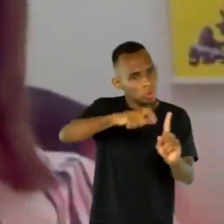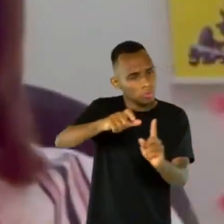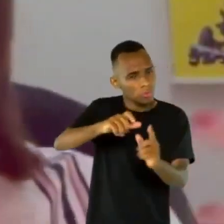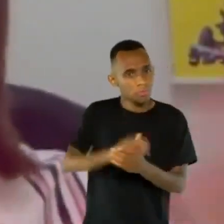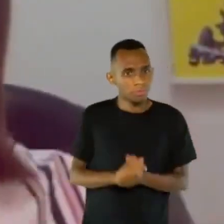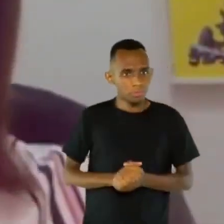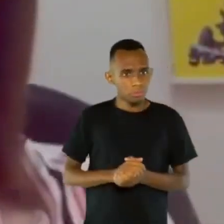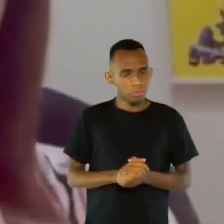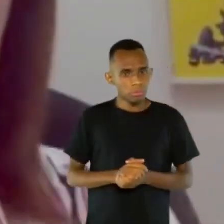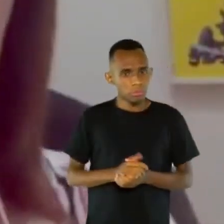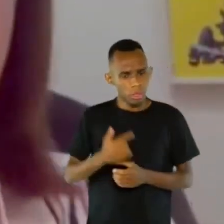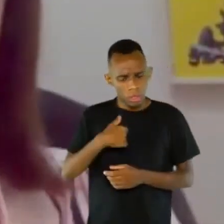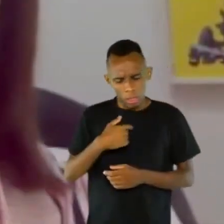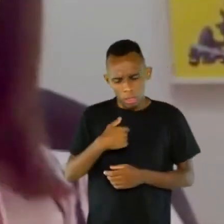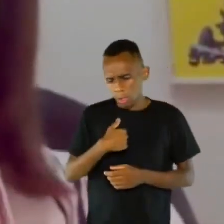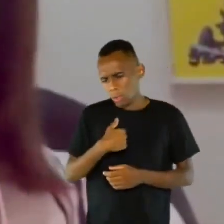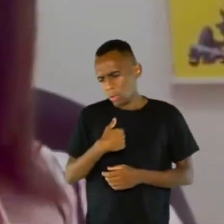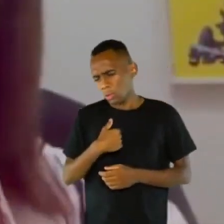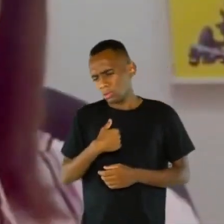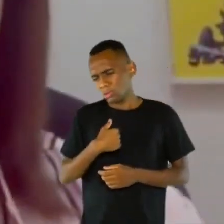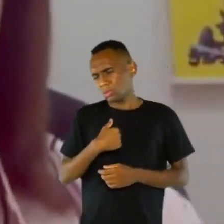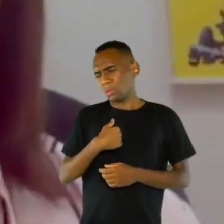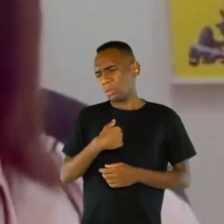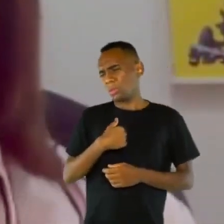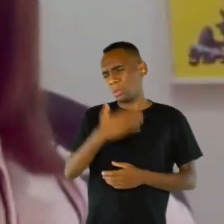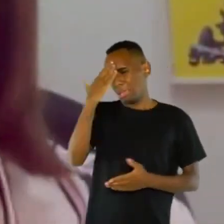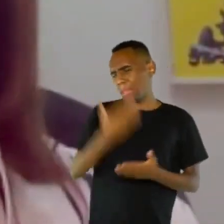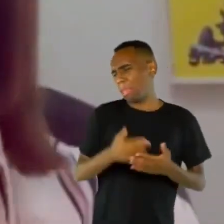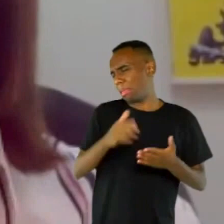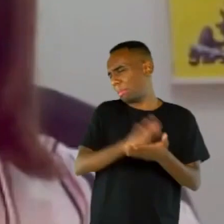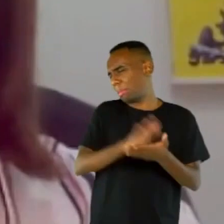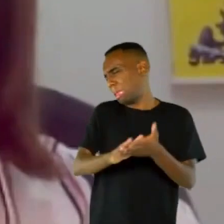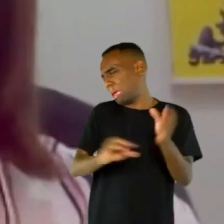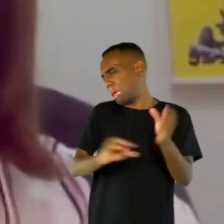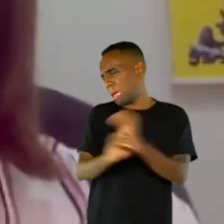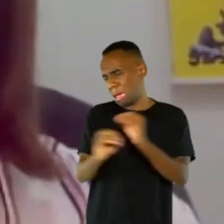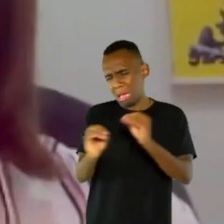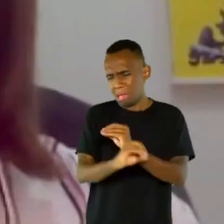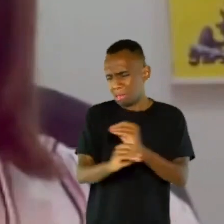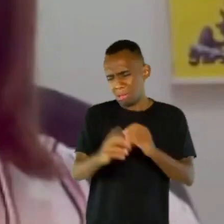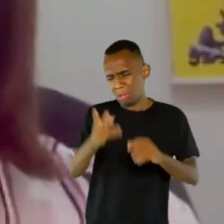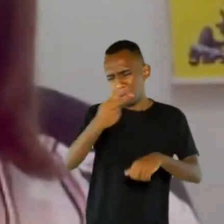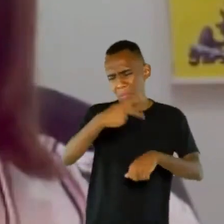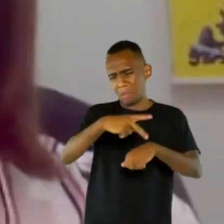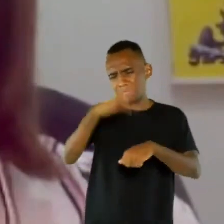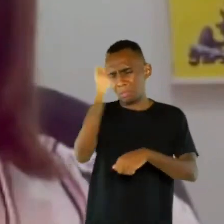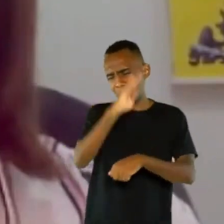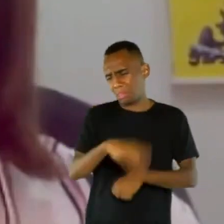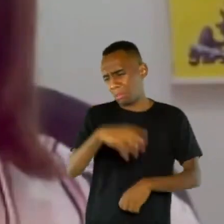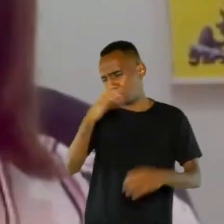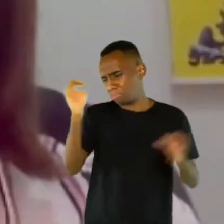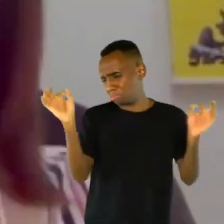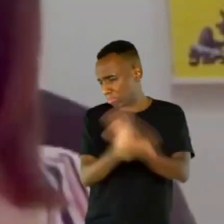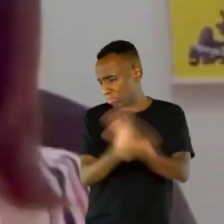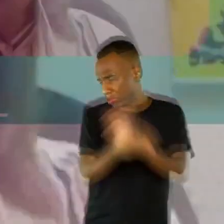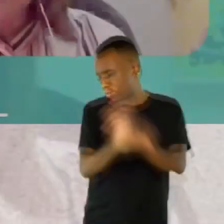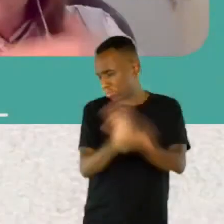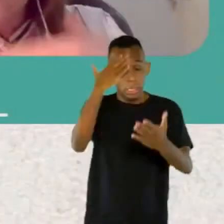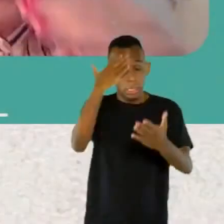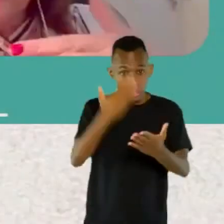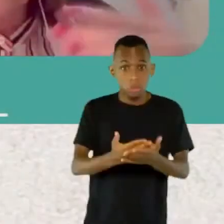sou pessimista, eu não acho que o Brasil está acabado, eu acho que o Brasil está destruído, mas ele pode se reconstruir, como